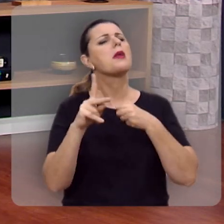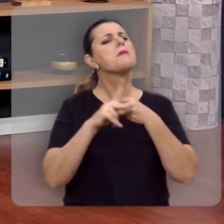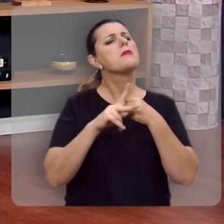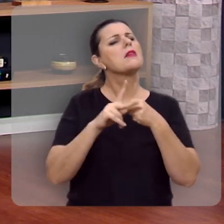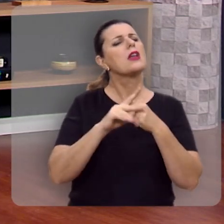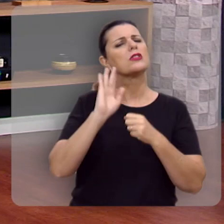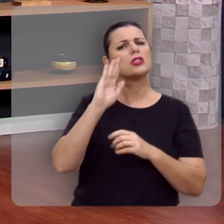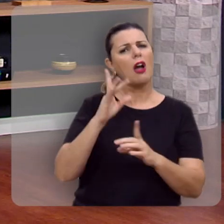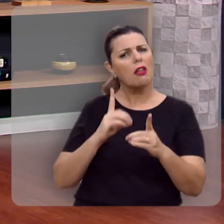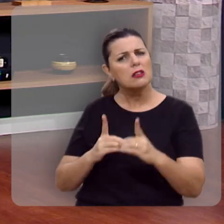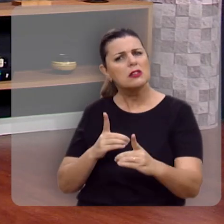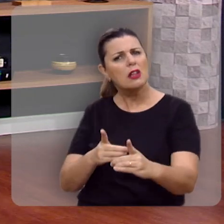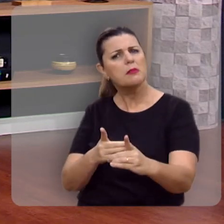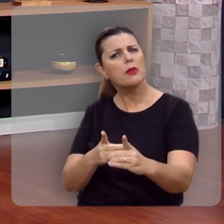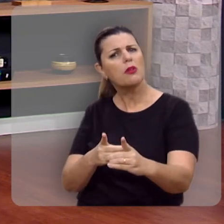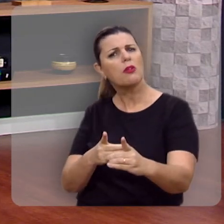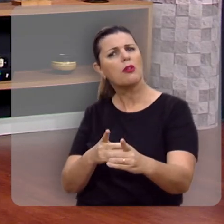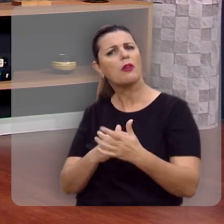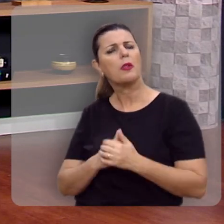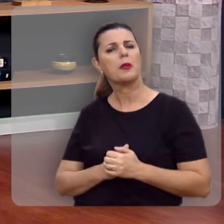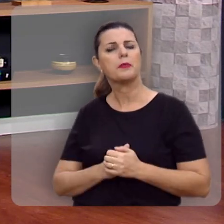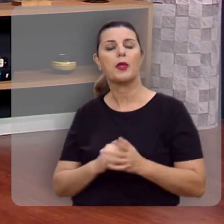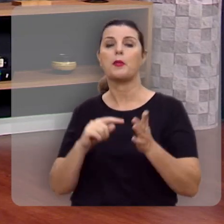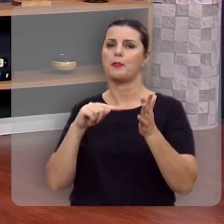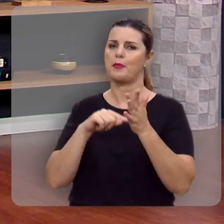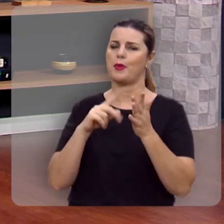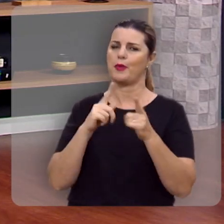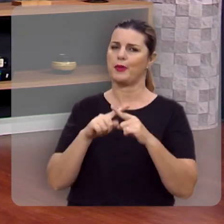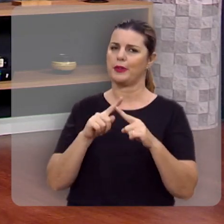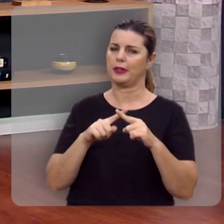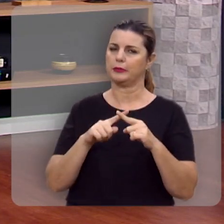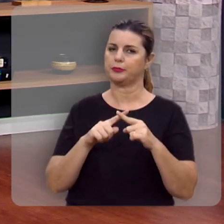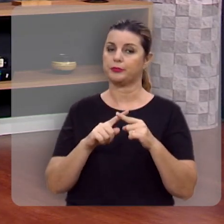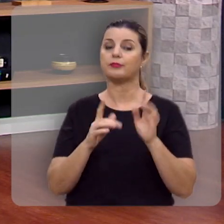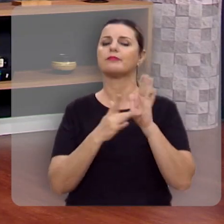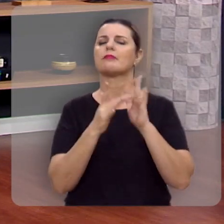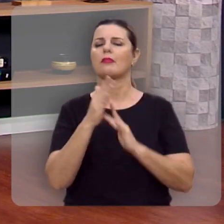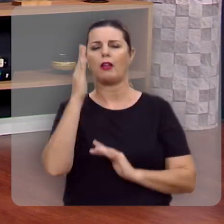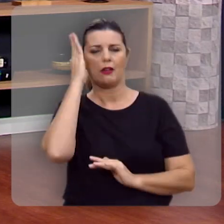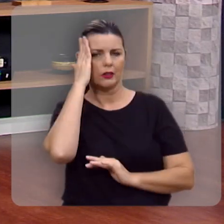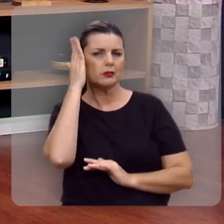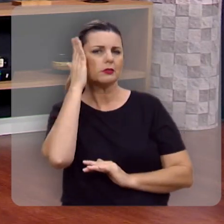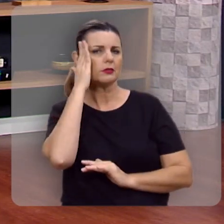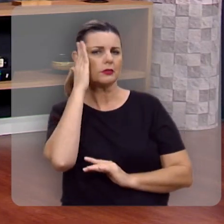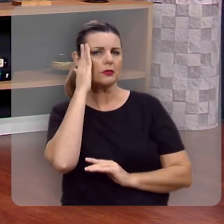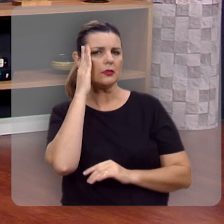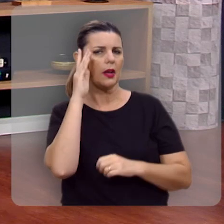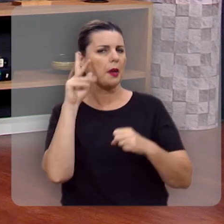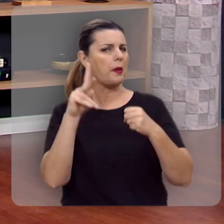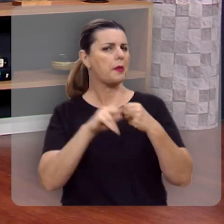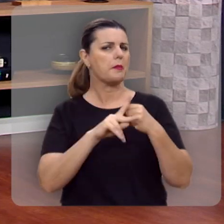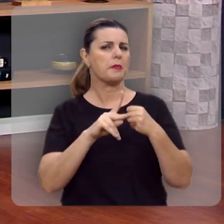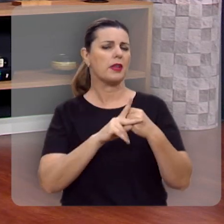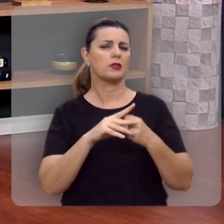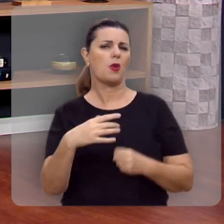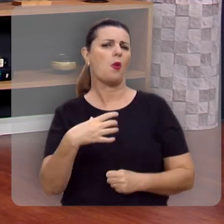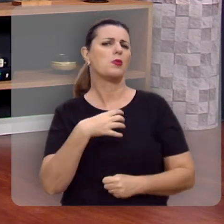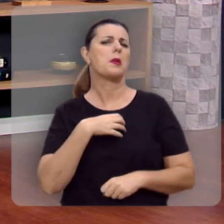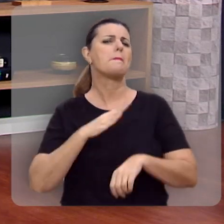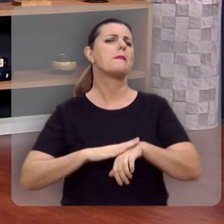já era um discípulo? Porque a essas alturas, Jesus sabia que Pedro não se sentia mais um